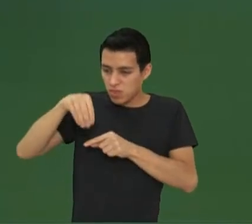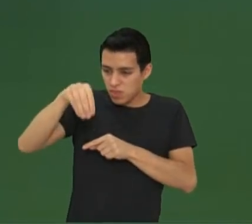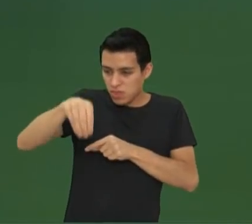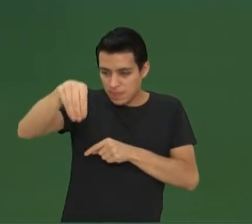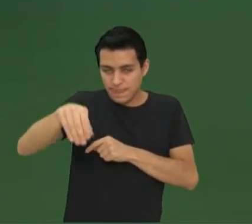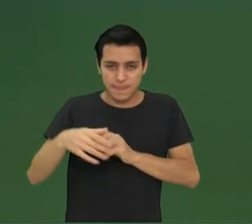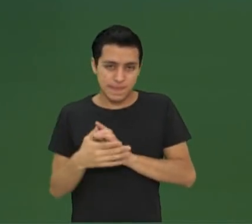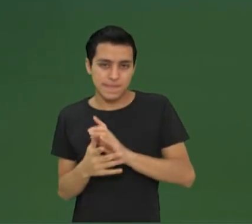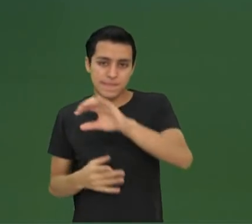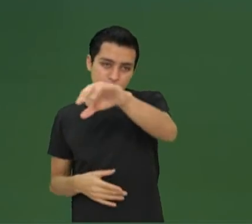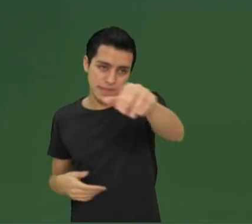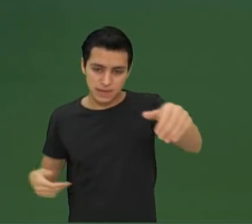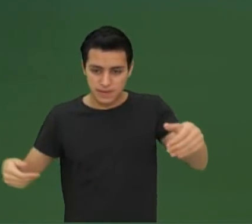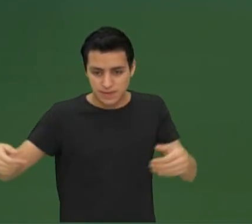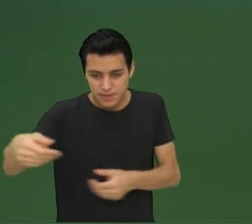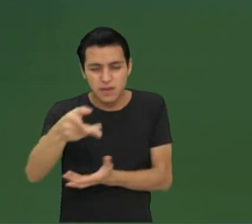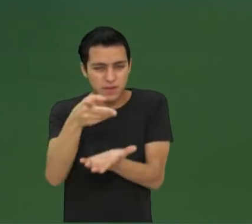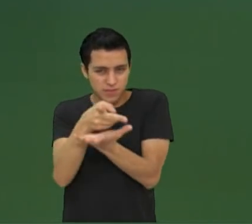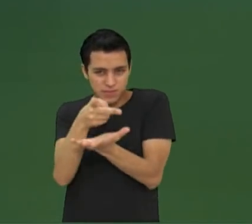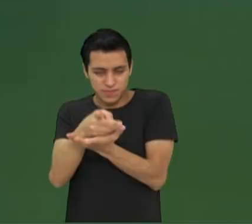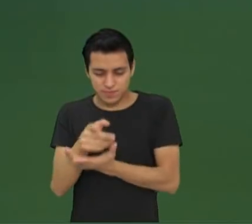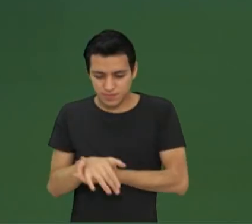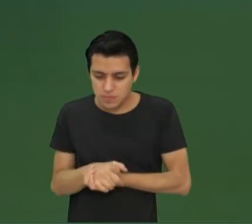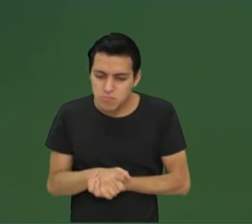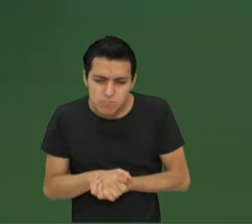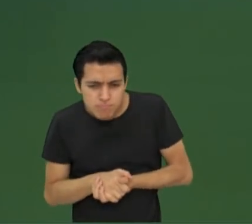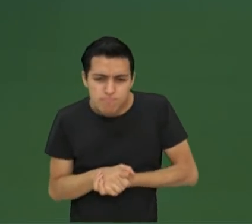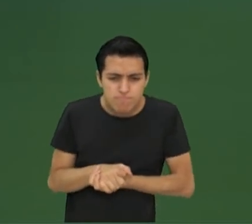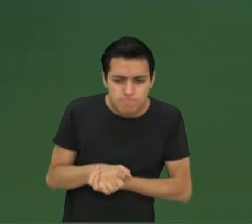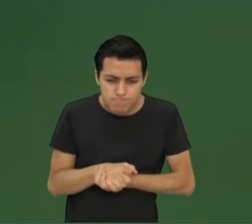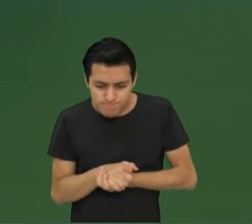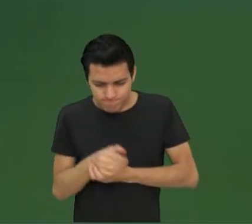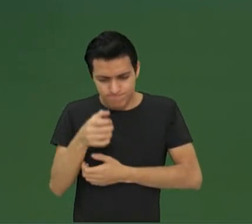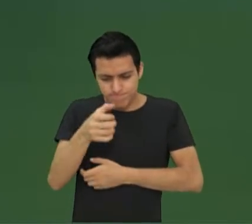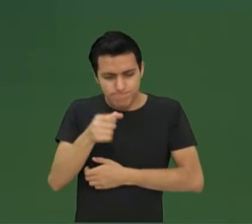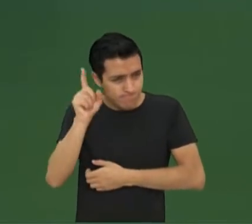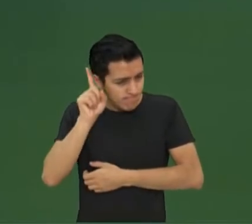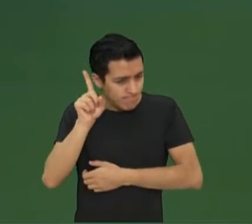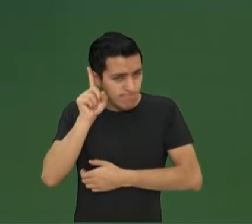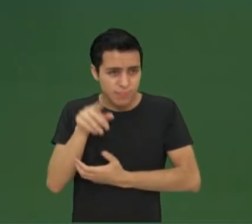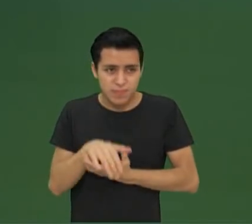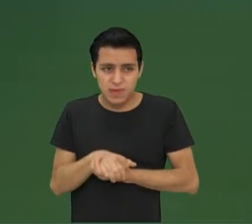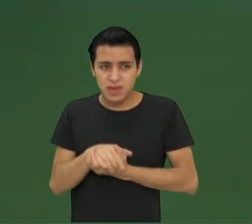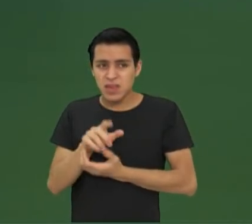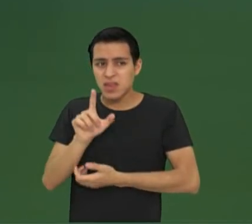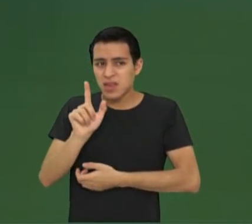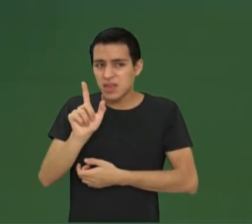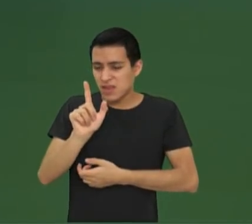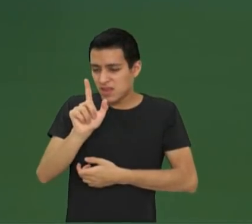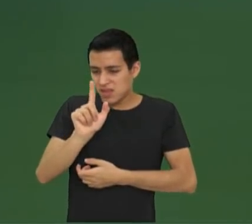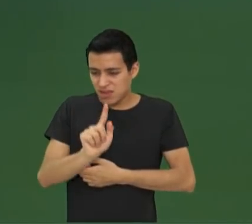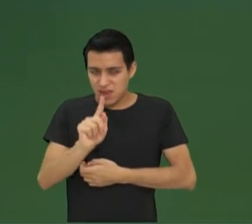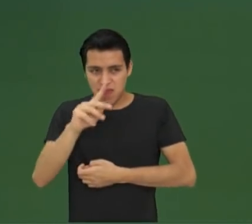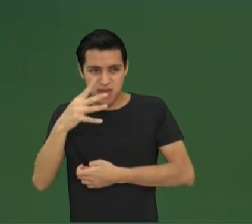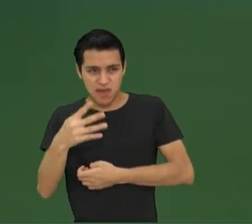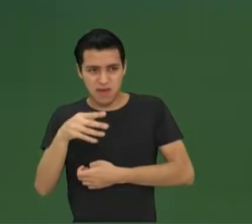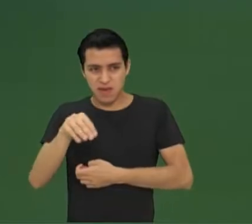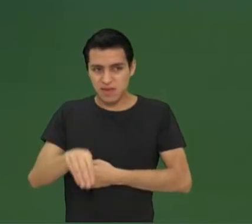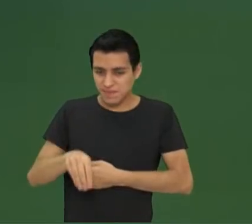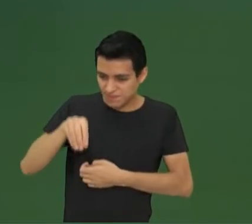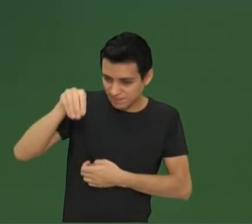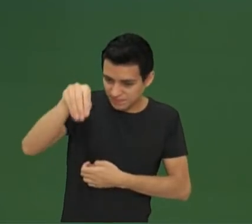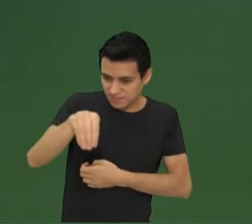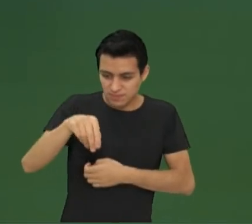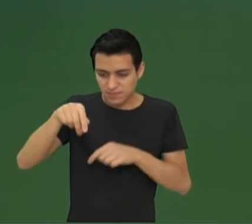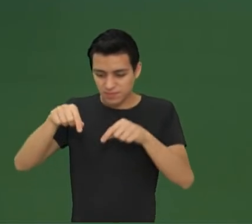problema. Continuando lá, né? Desenvolve o peão branco na casa G4. Então, a terceira jogada, ó, G4. Ele